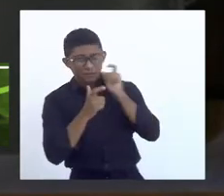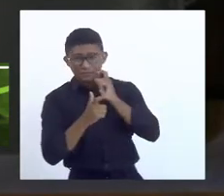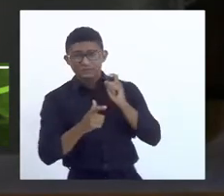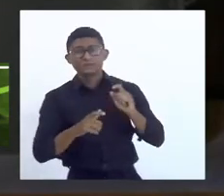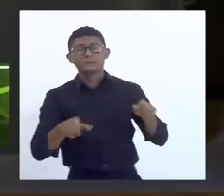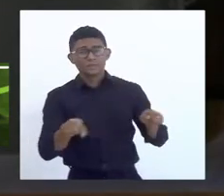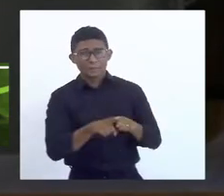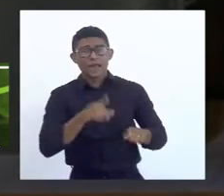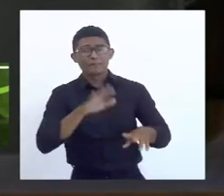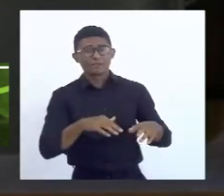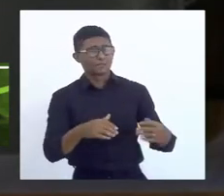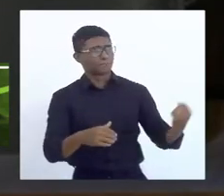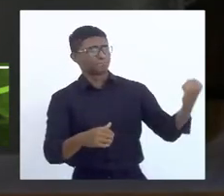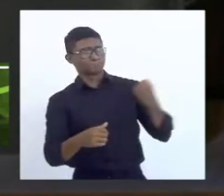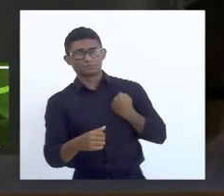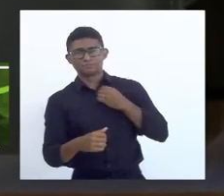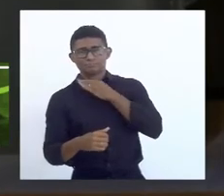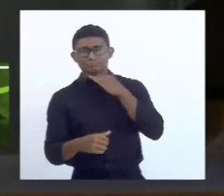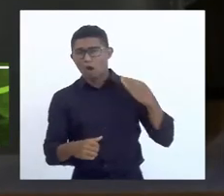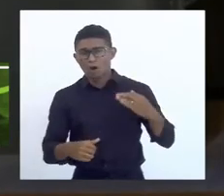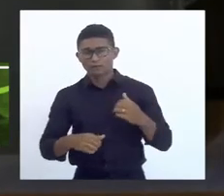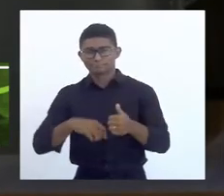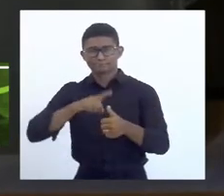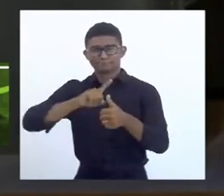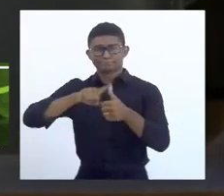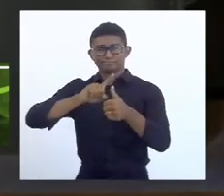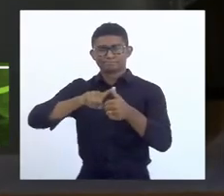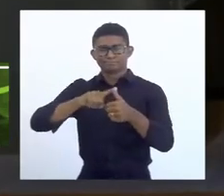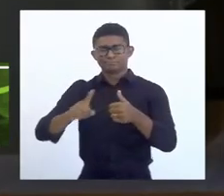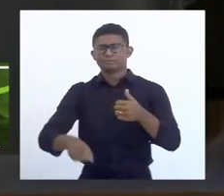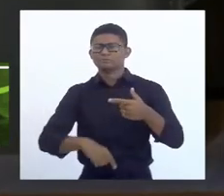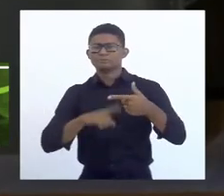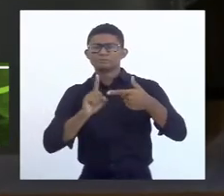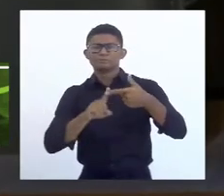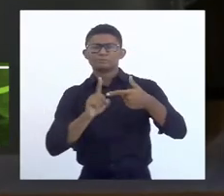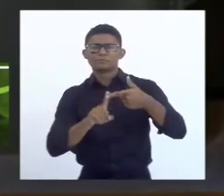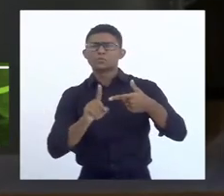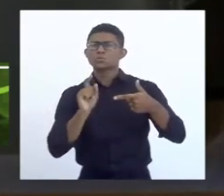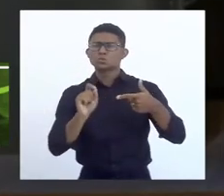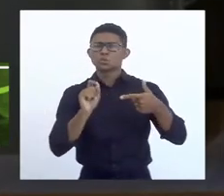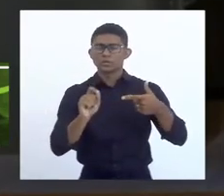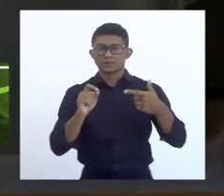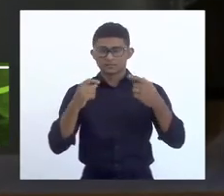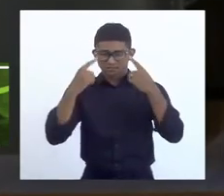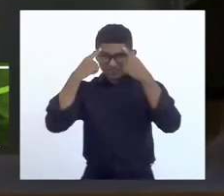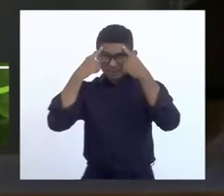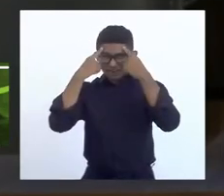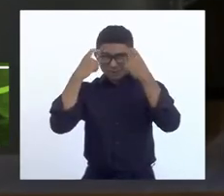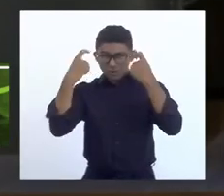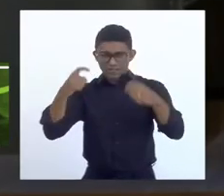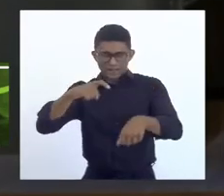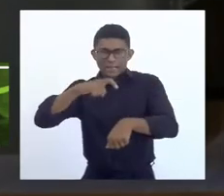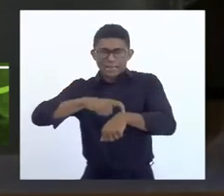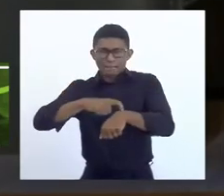nos calam. O segundo estágio é o período de duração da violência. Ela não